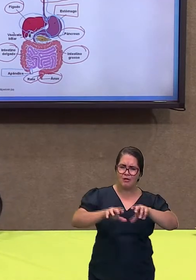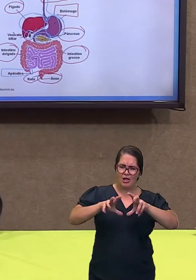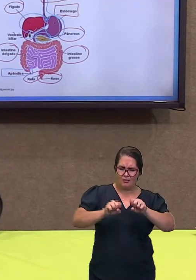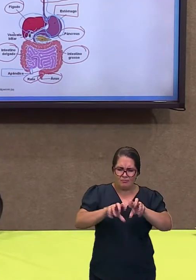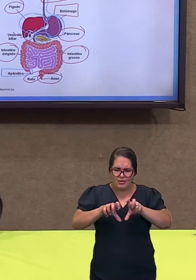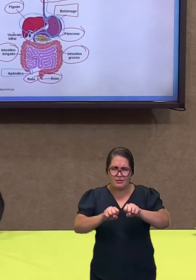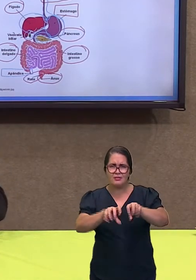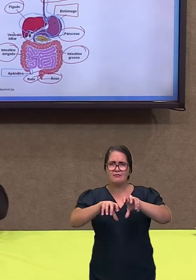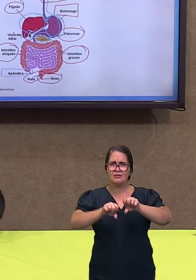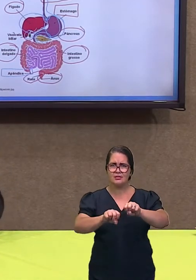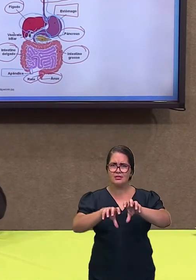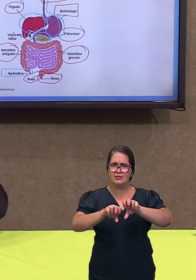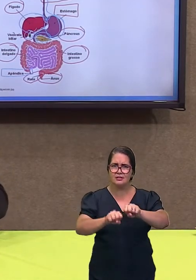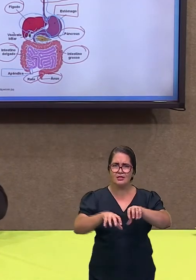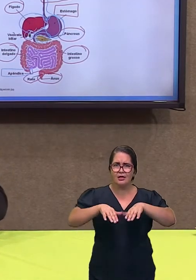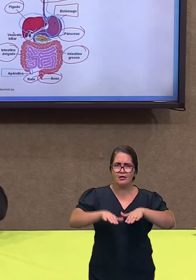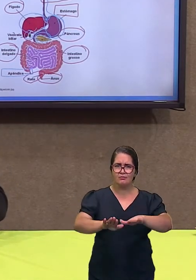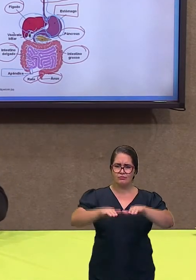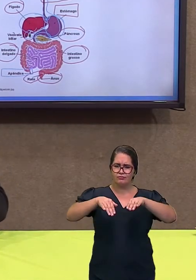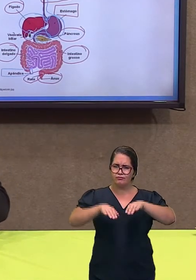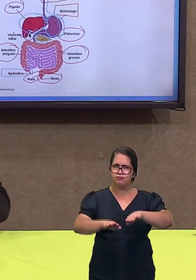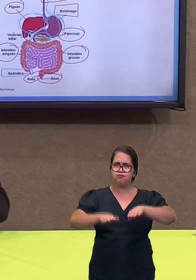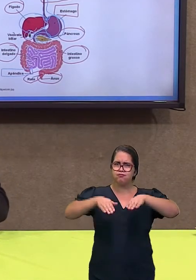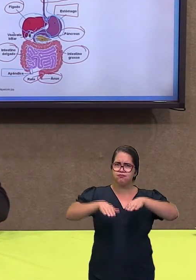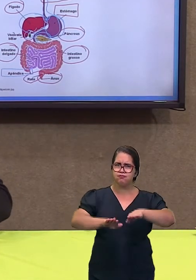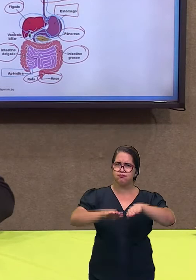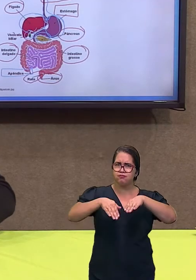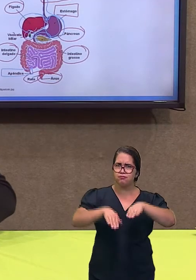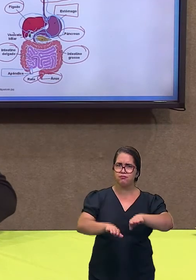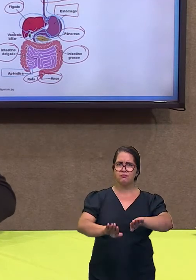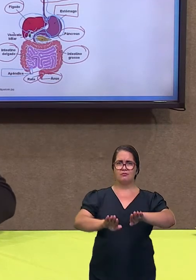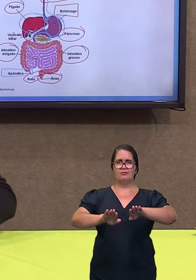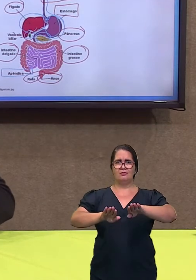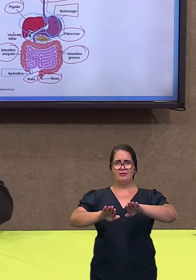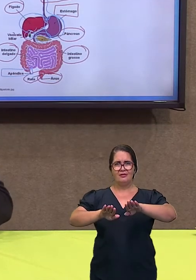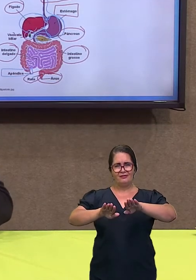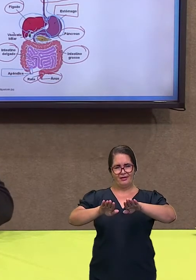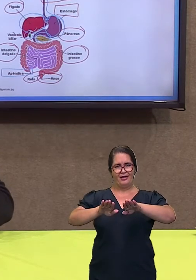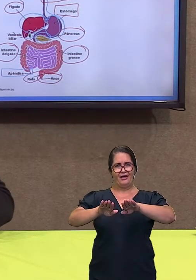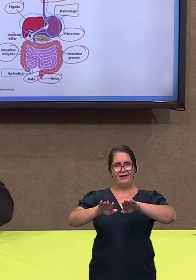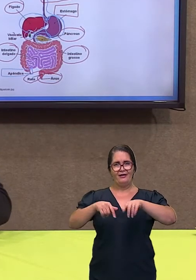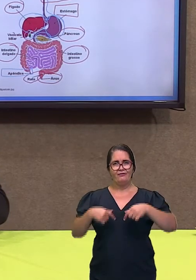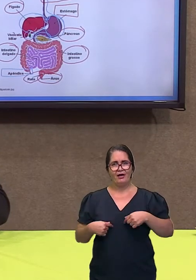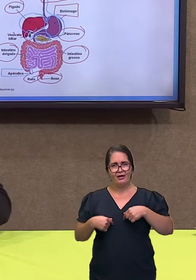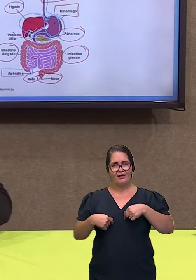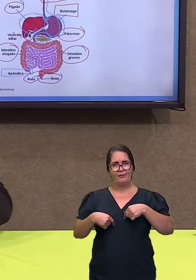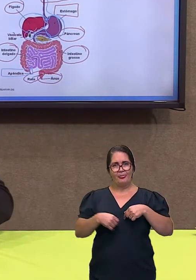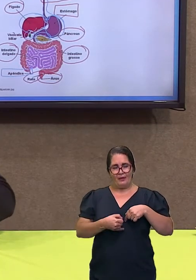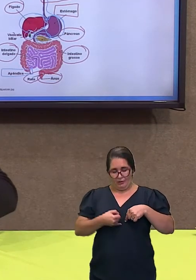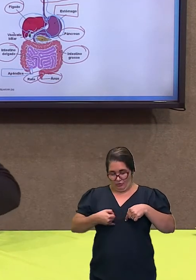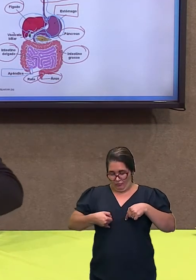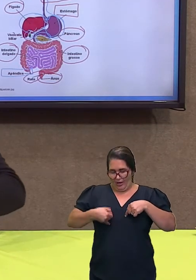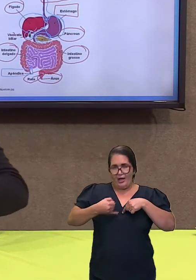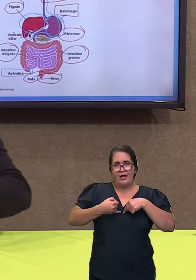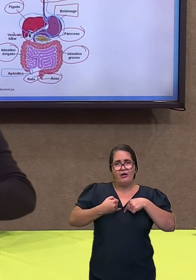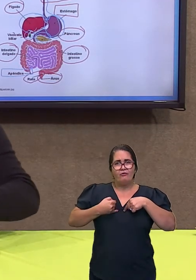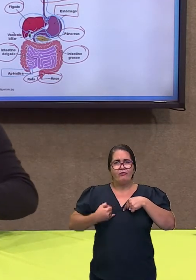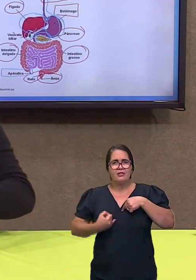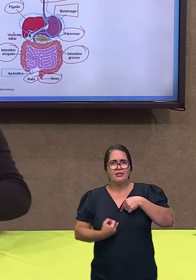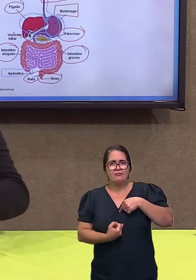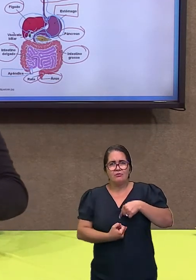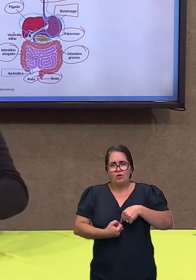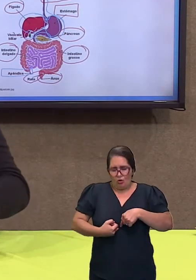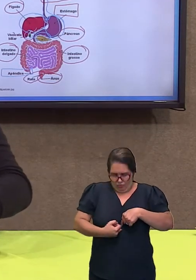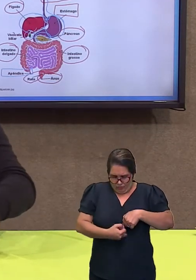ó. Então, a gente vai colocar, ele começa lá em cima, faz todo esse processo